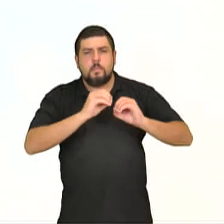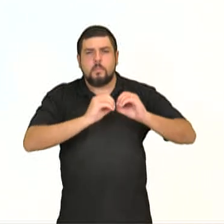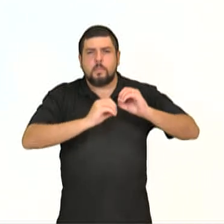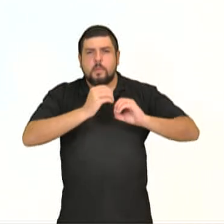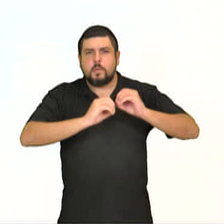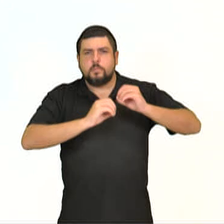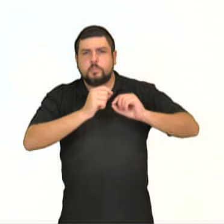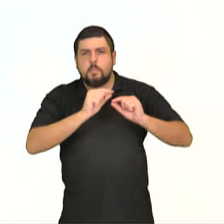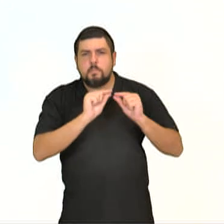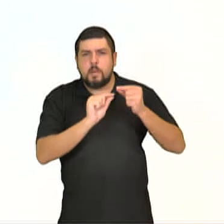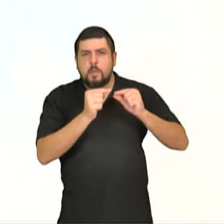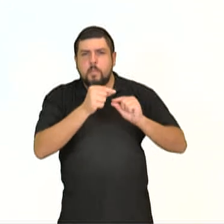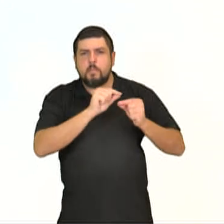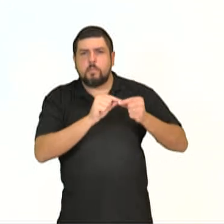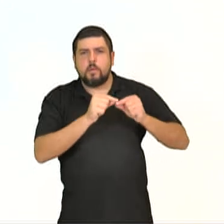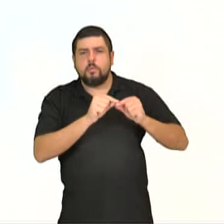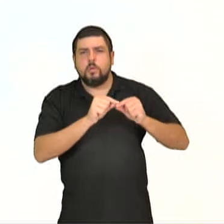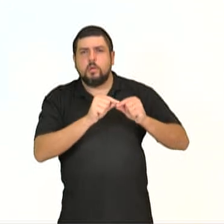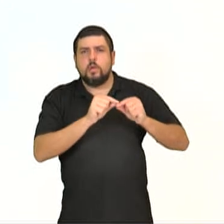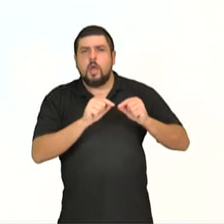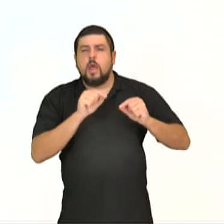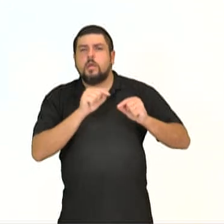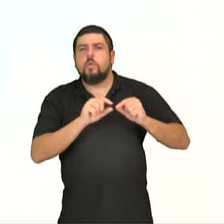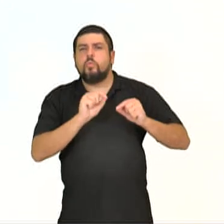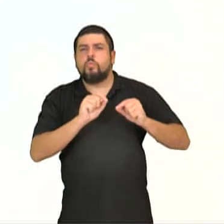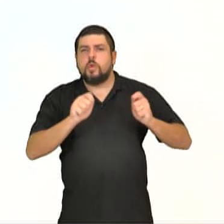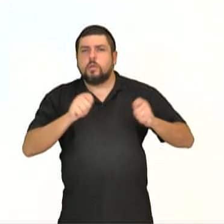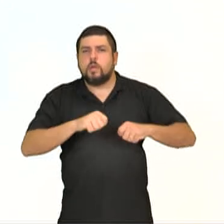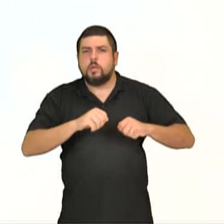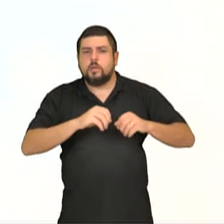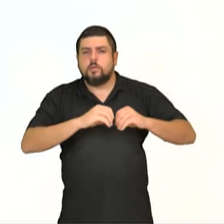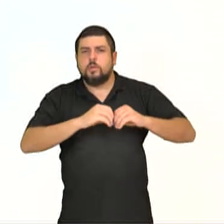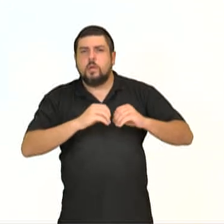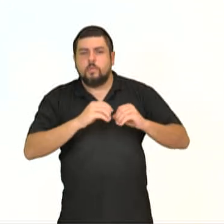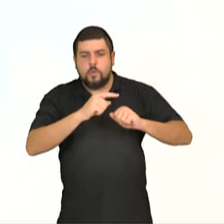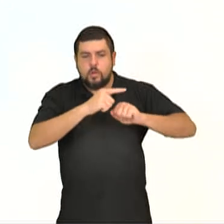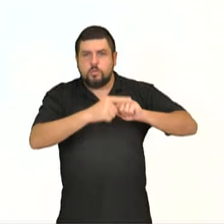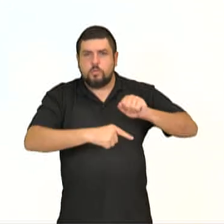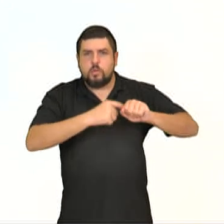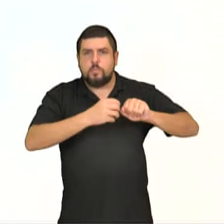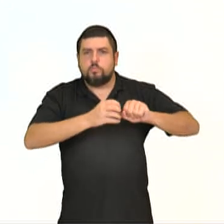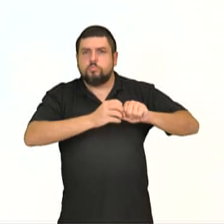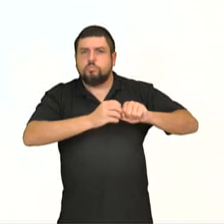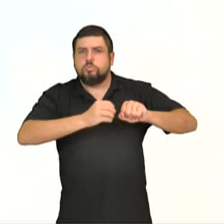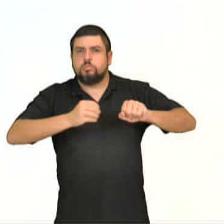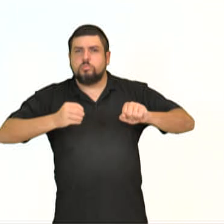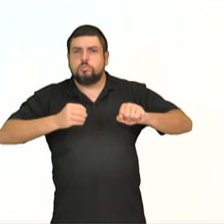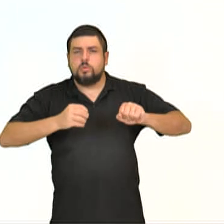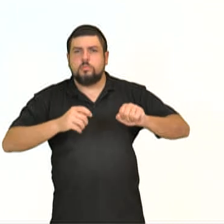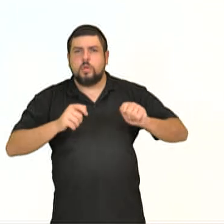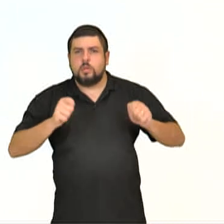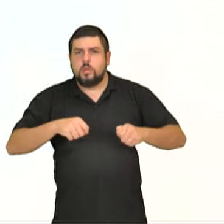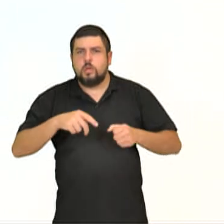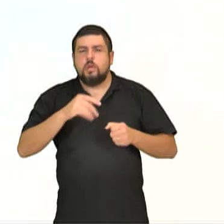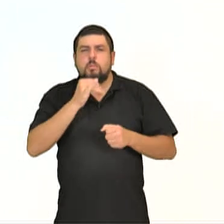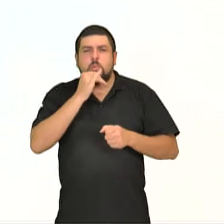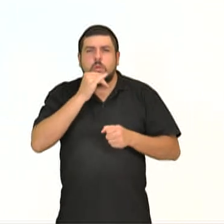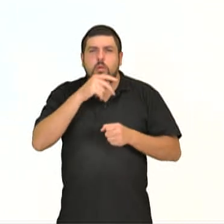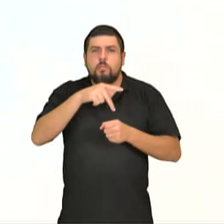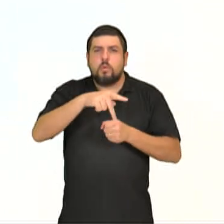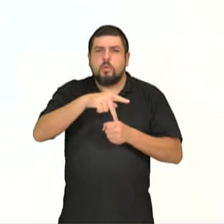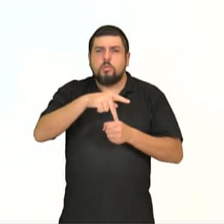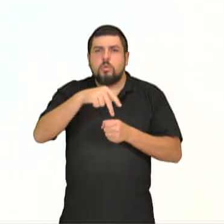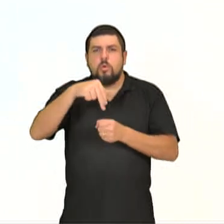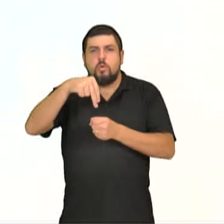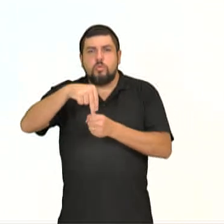partículas estáveis? Que as partículas que a gente pode deixar separadas do átomo, no caso, que dá para separar o próton, o nêutron, o elétron,